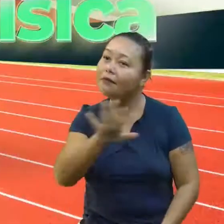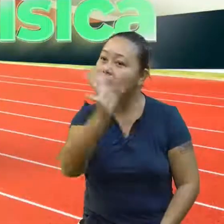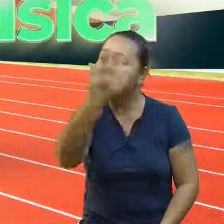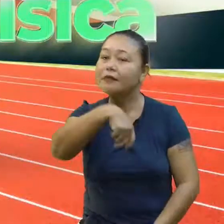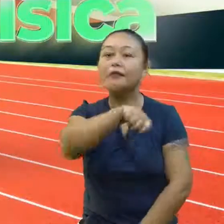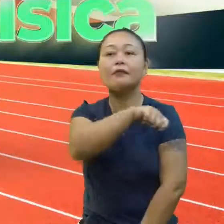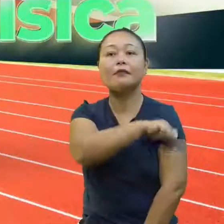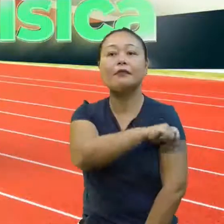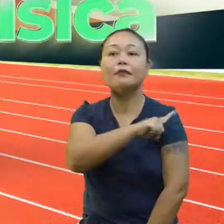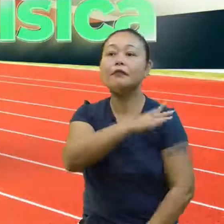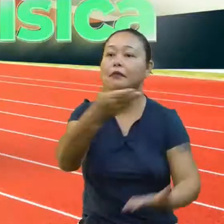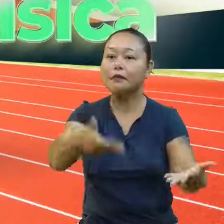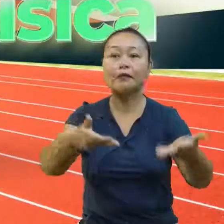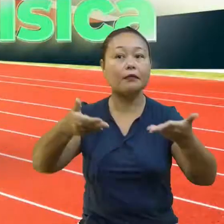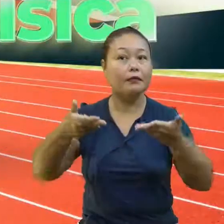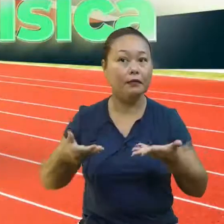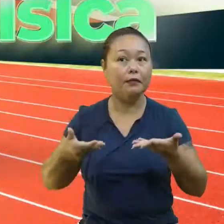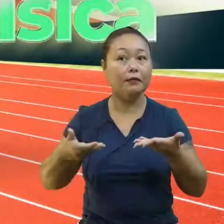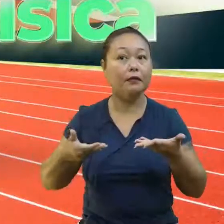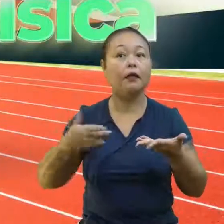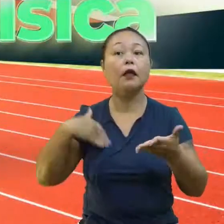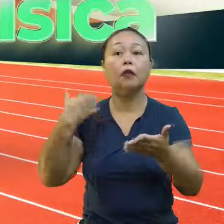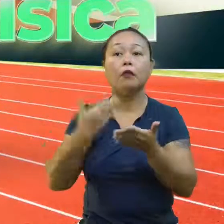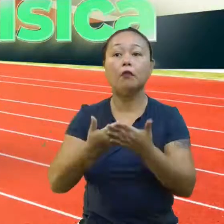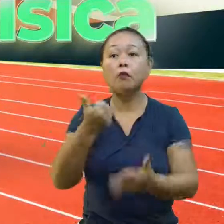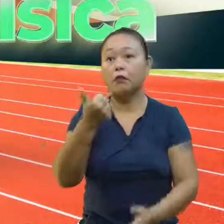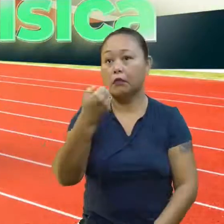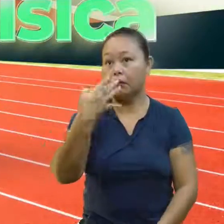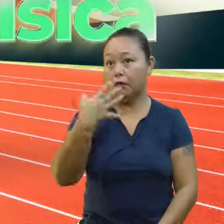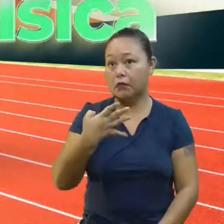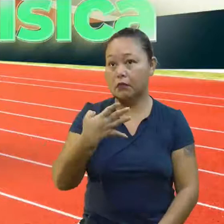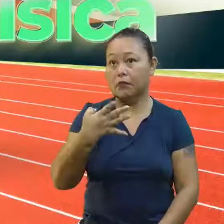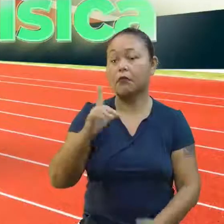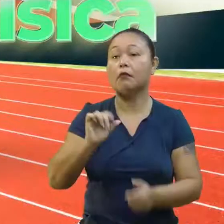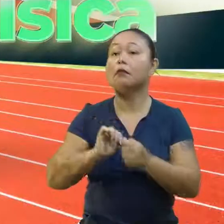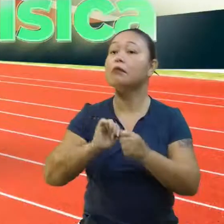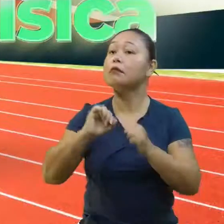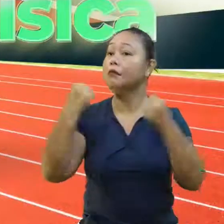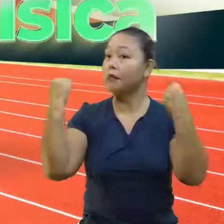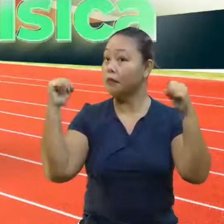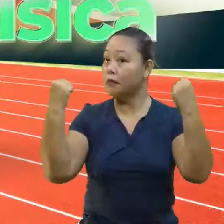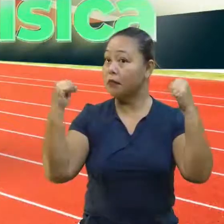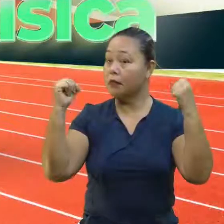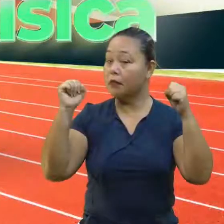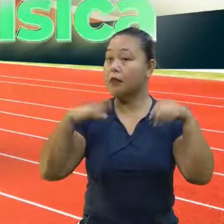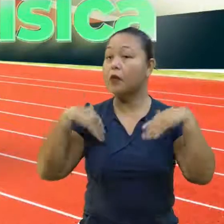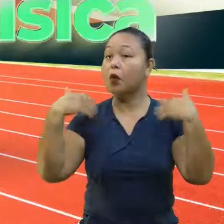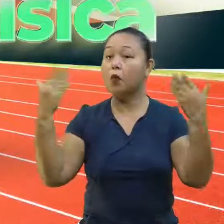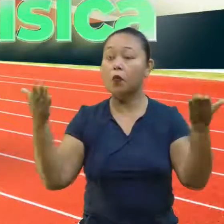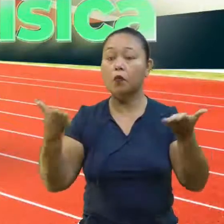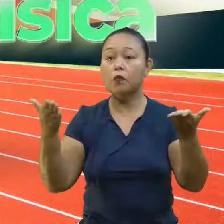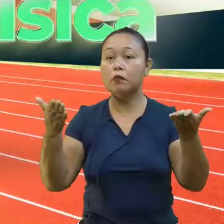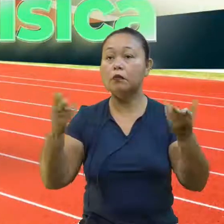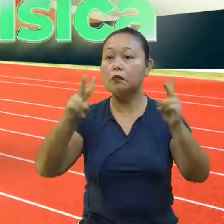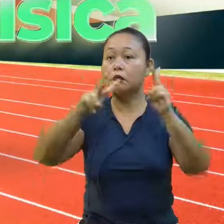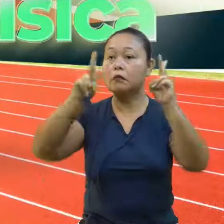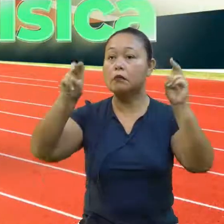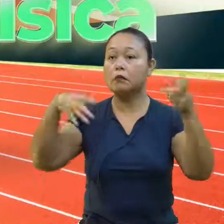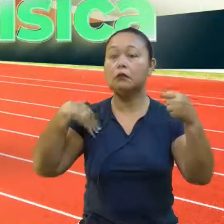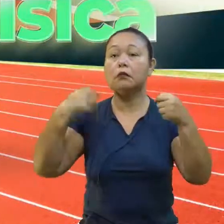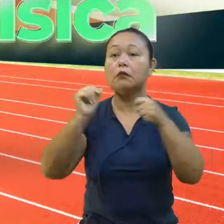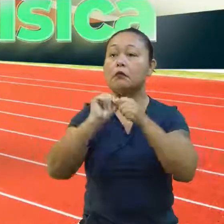estudante, seja bem-vindo, aula 14 de Educação Física. Hoje nós estamos falando sobre